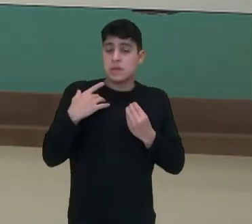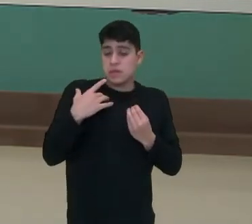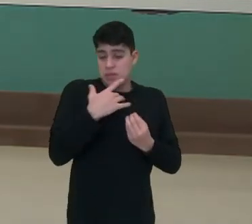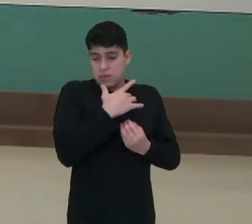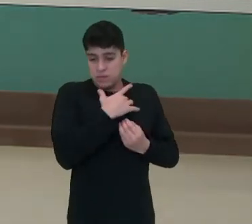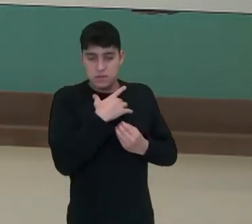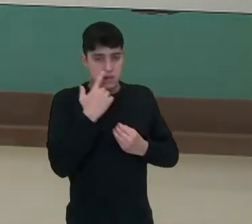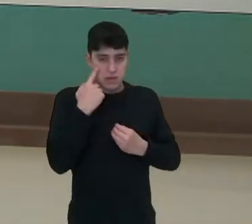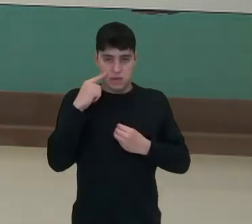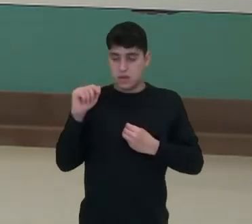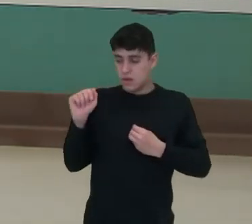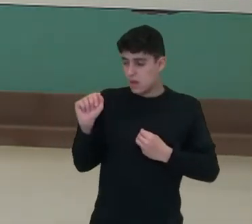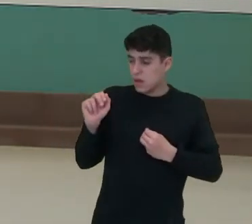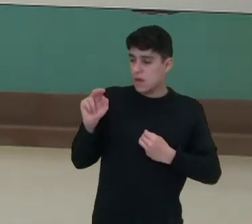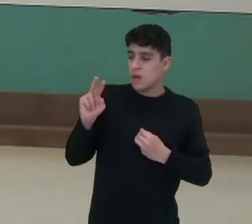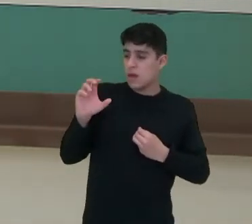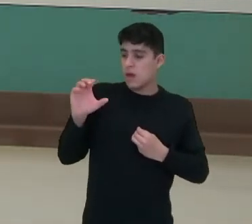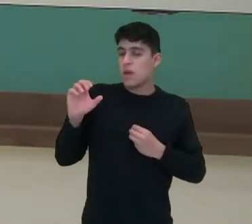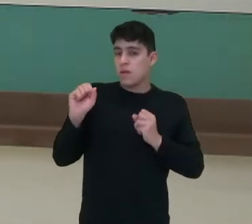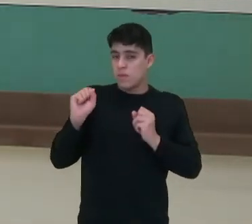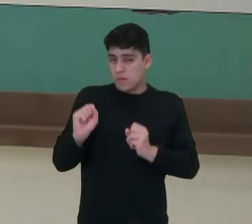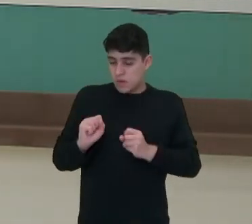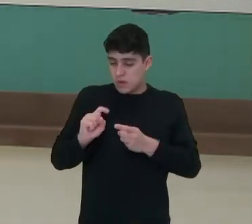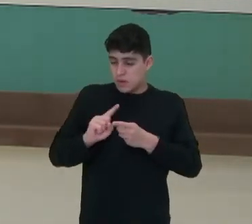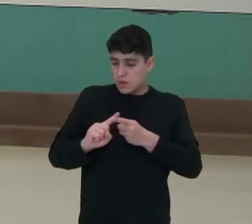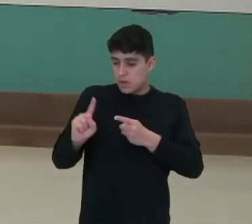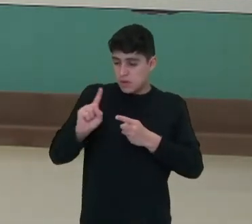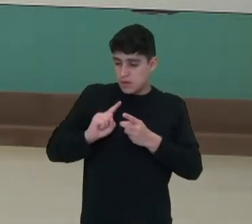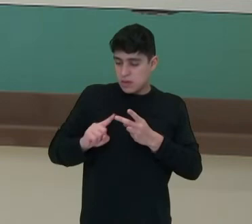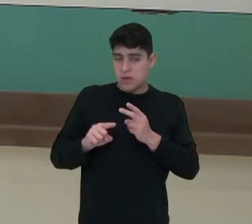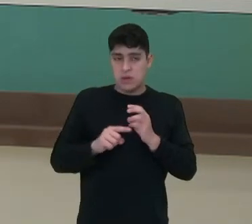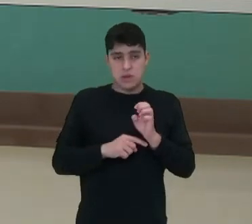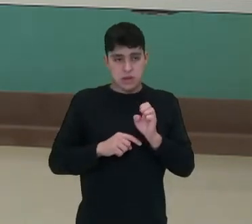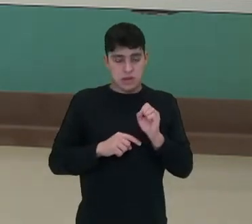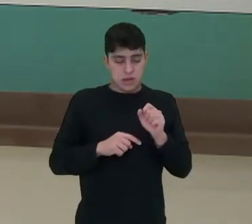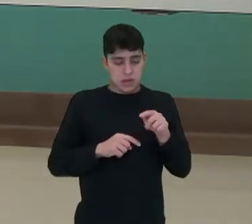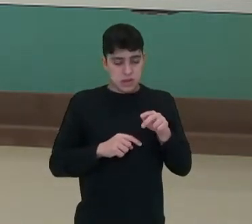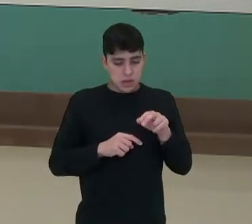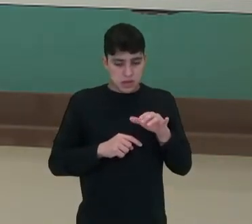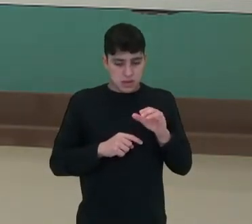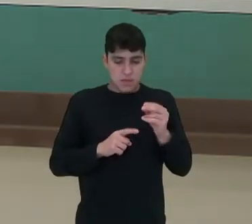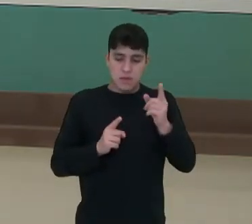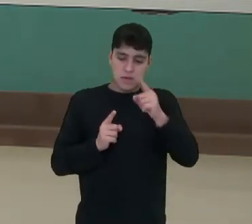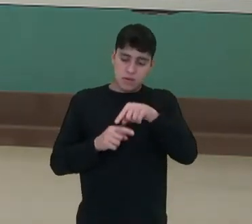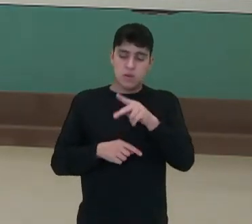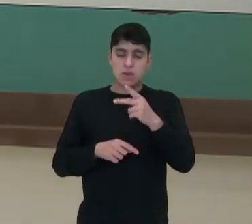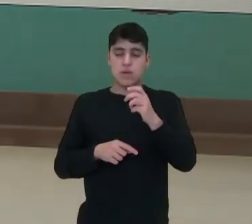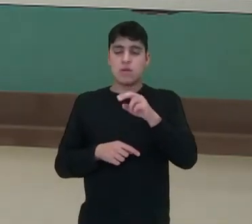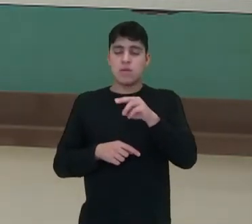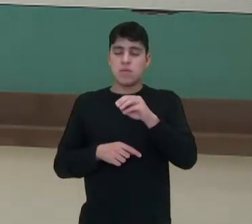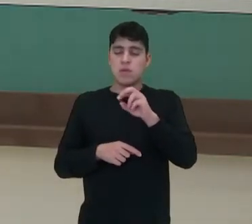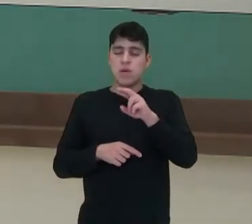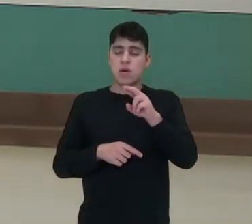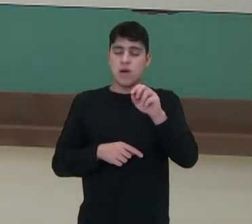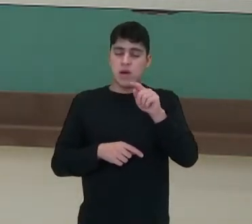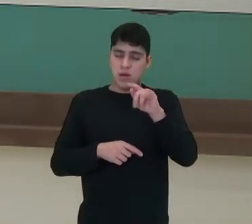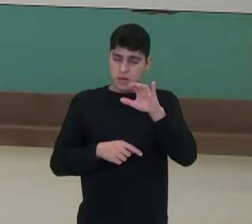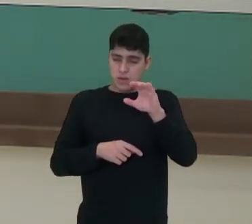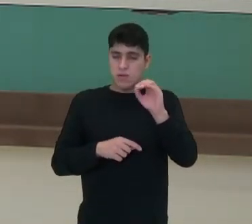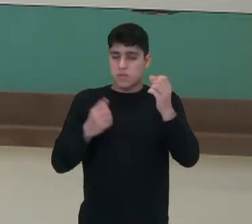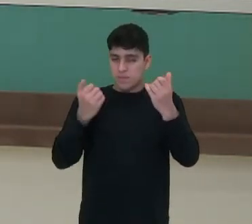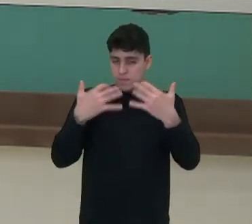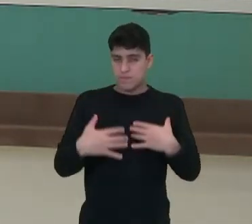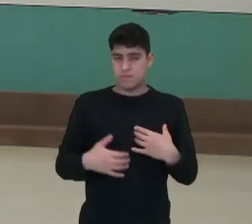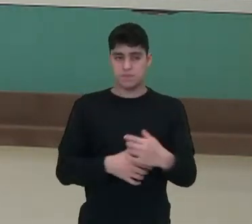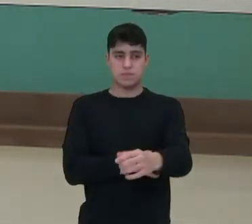ele pode ser classificado em dois tipos, o isquêmico e o hemorrágico. E a gente vai diferenciar os dois a partir